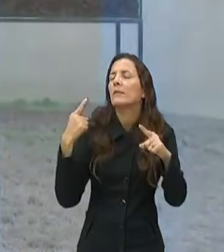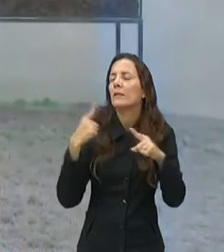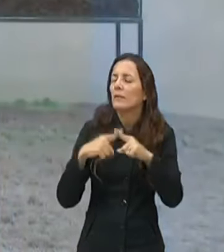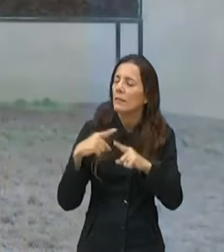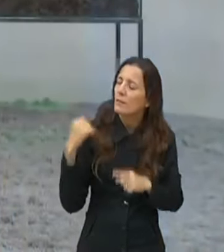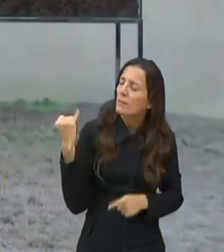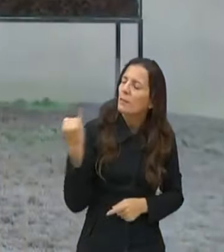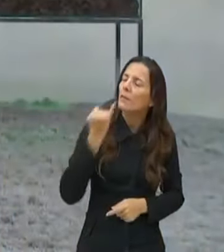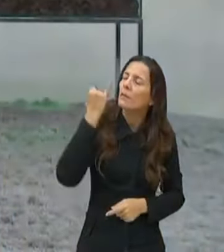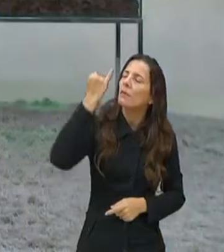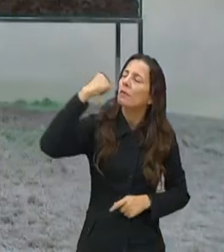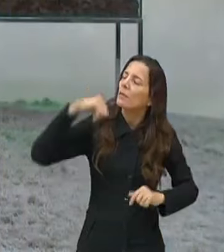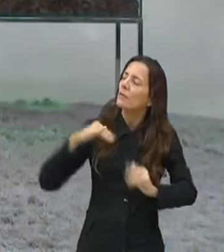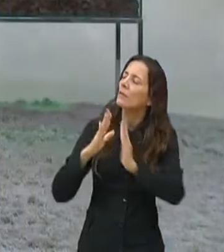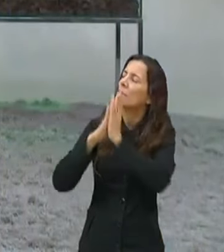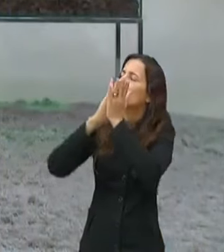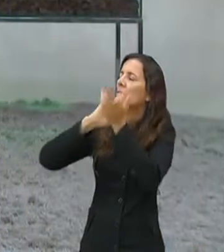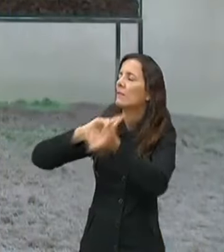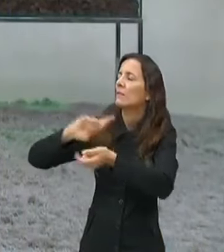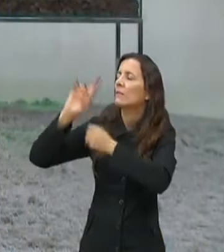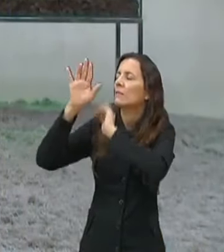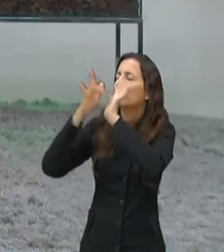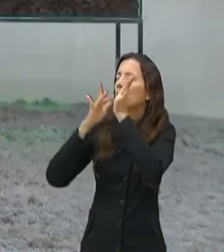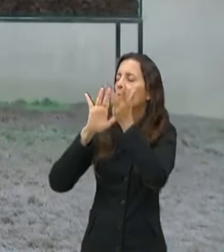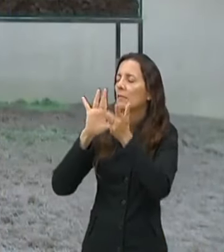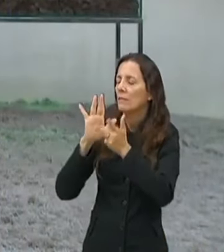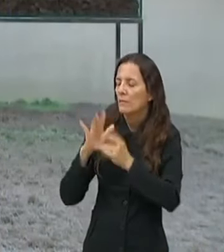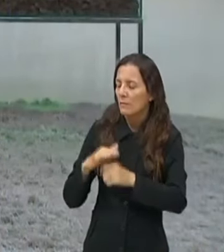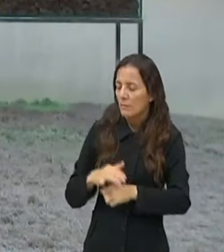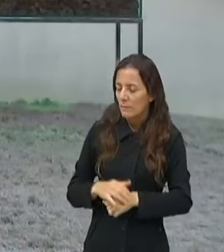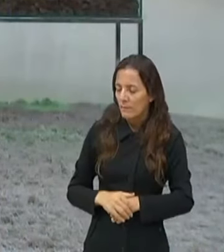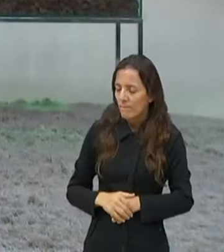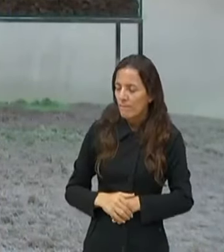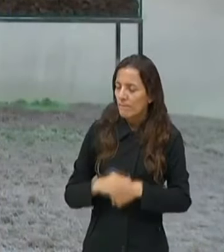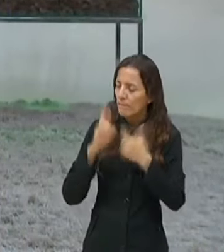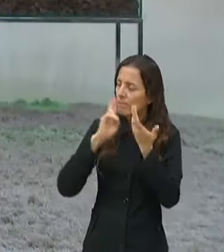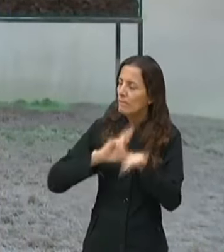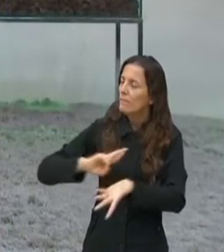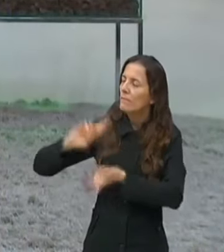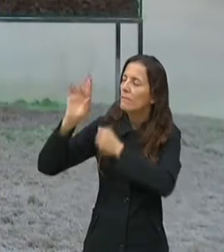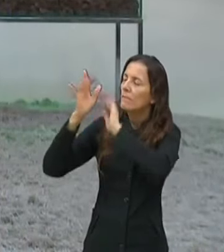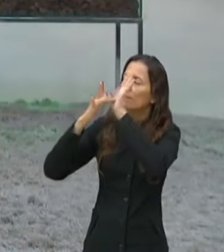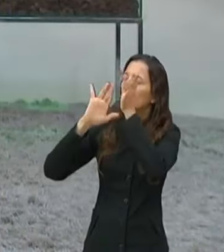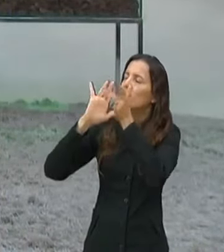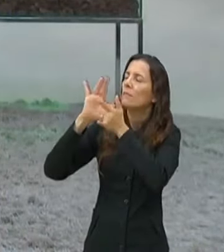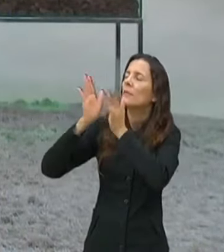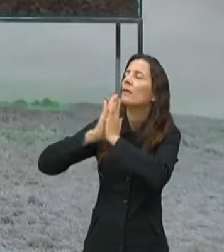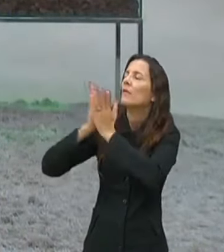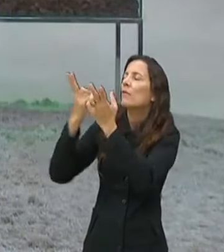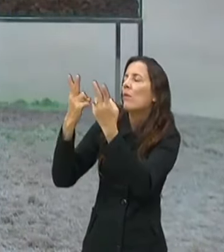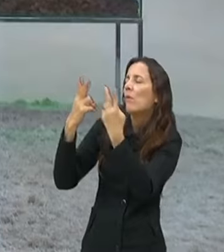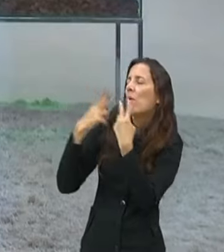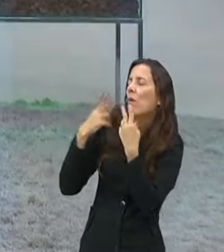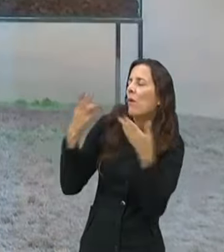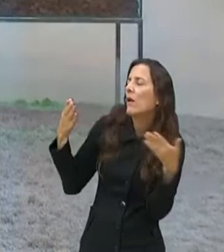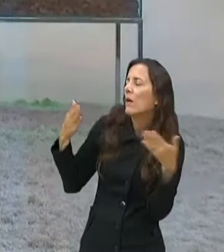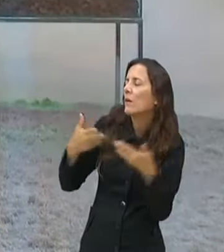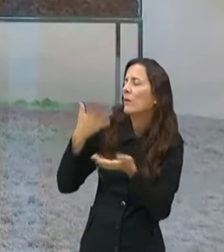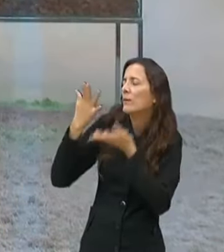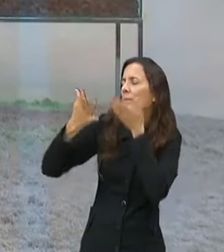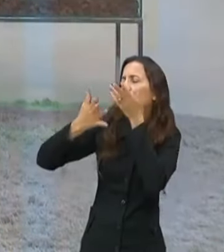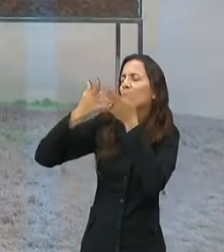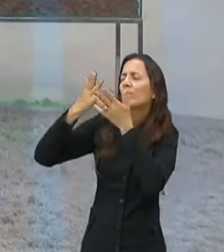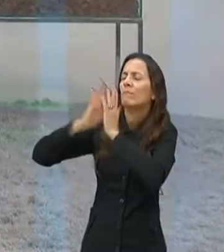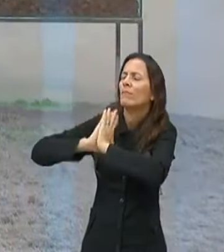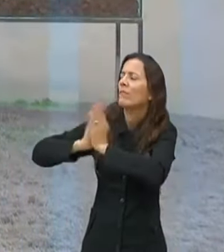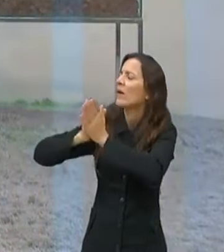tua presença. Nos recebe, Senhor, diante de ti. Ouve o nosso clamor, ouve